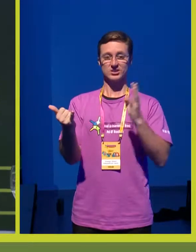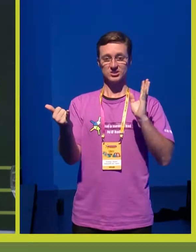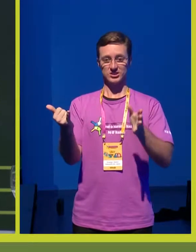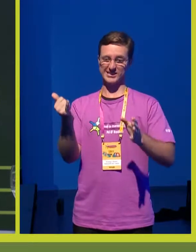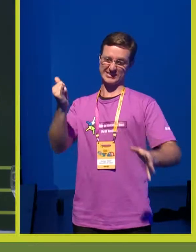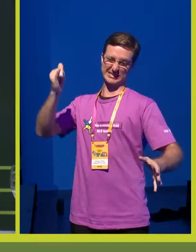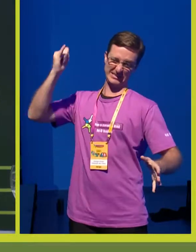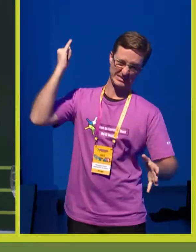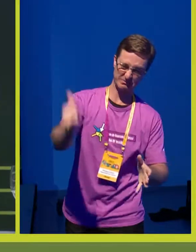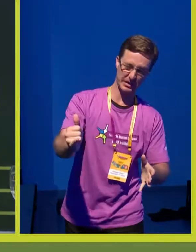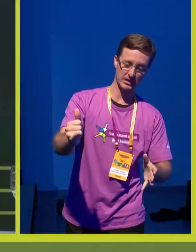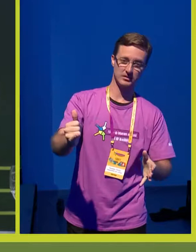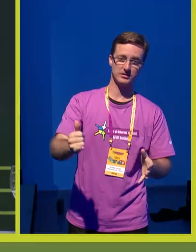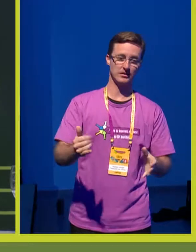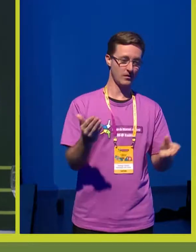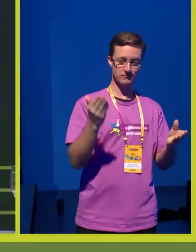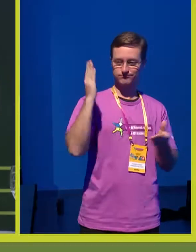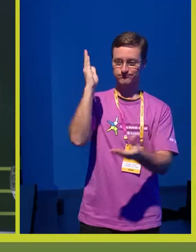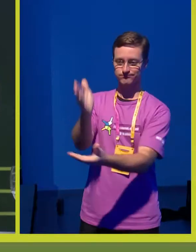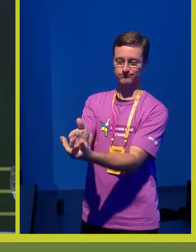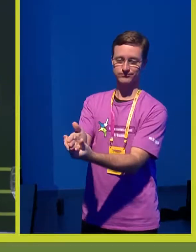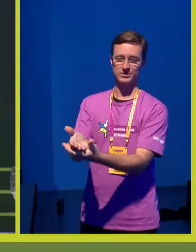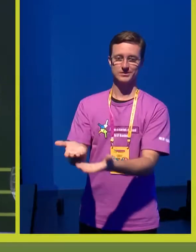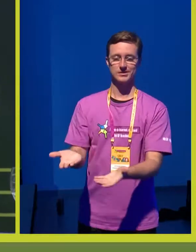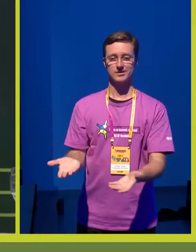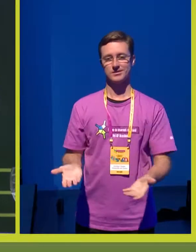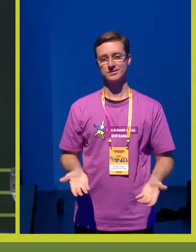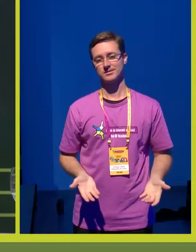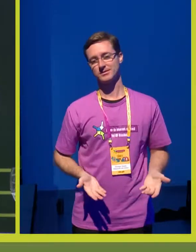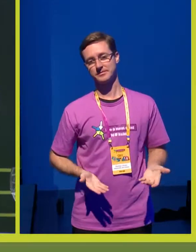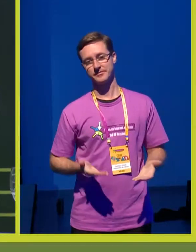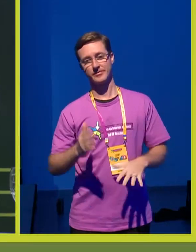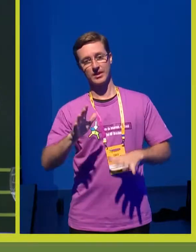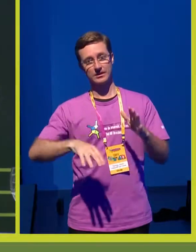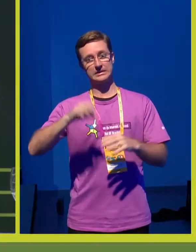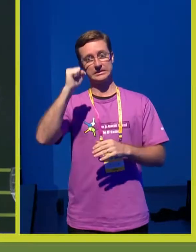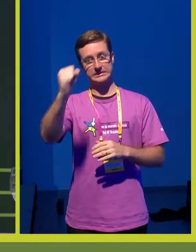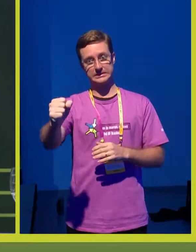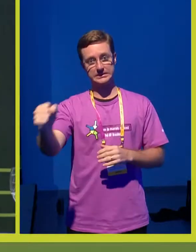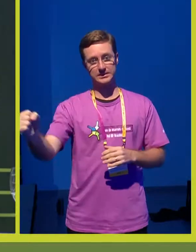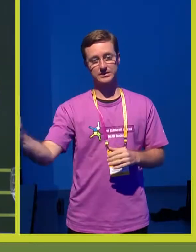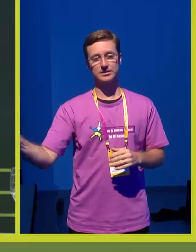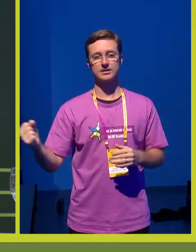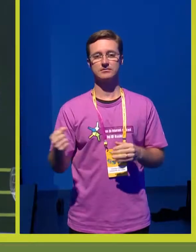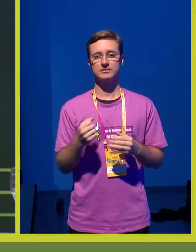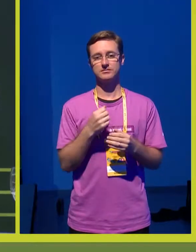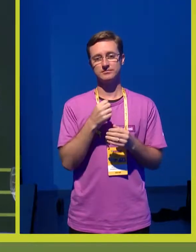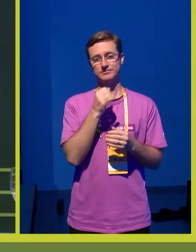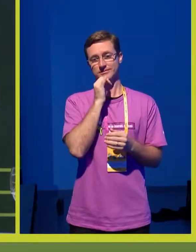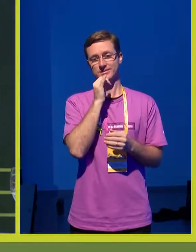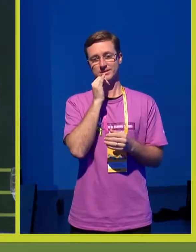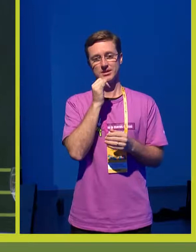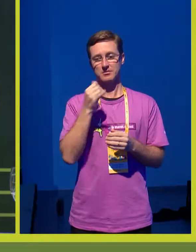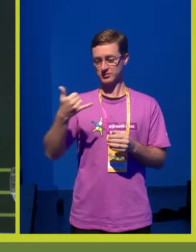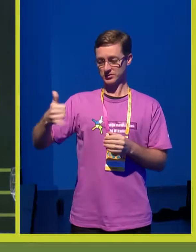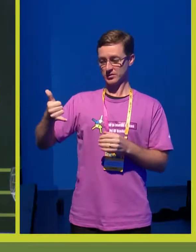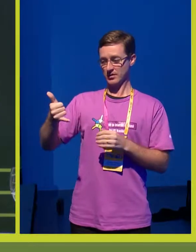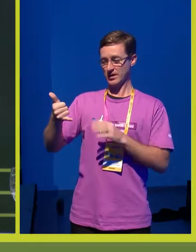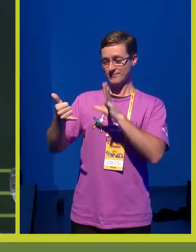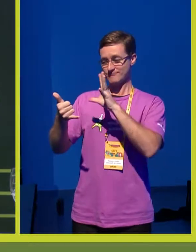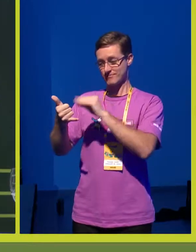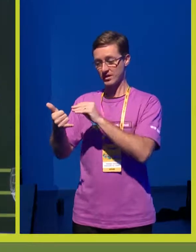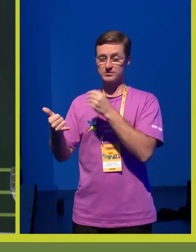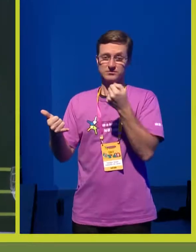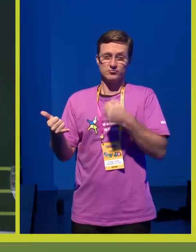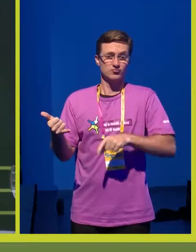processar aquela pessoa e a depender do tipo de crime então por exemplo você realmente não precisa mexer no celular ou